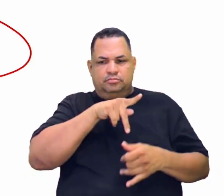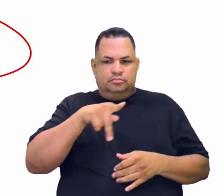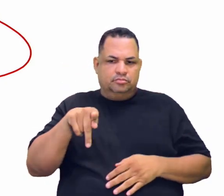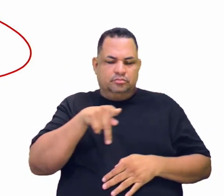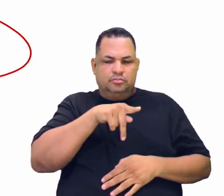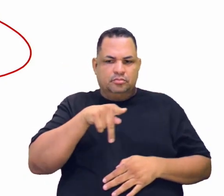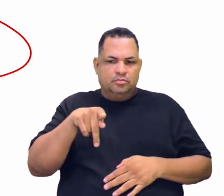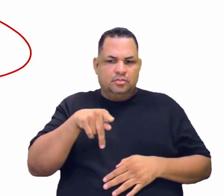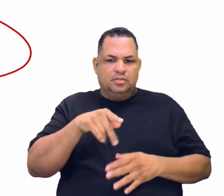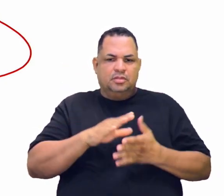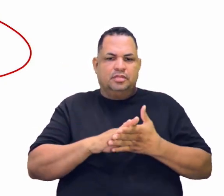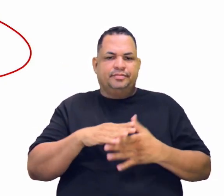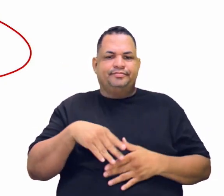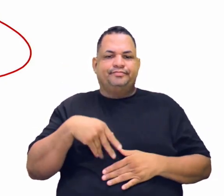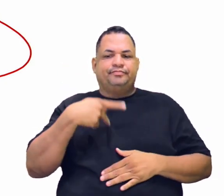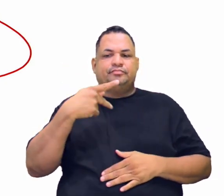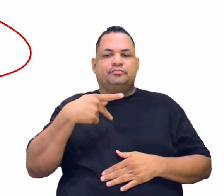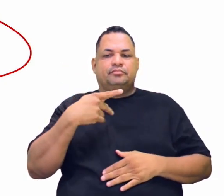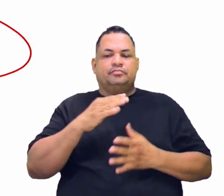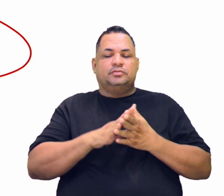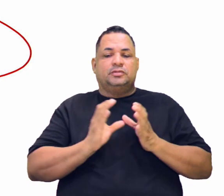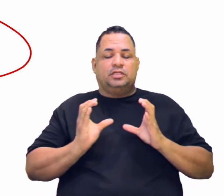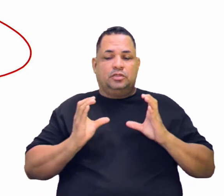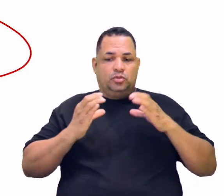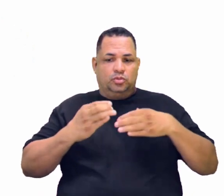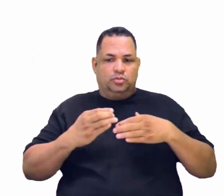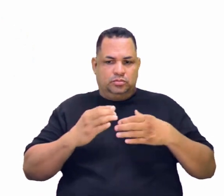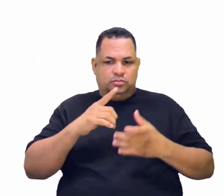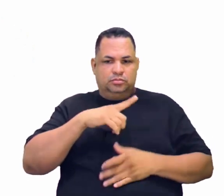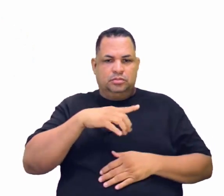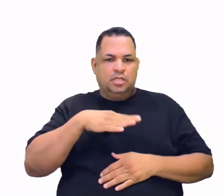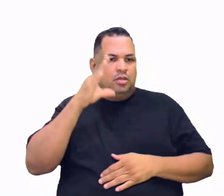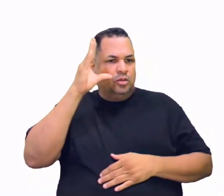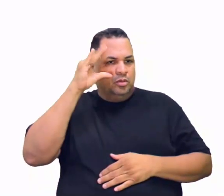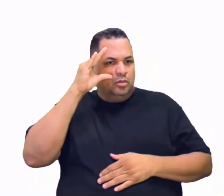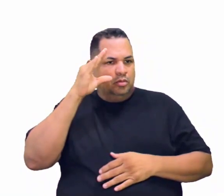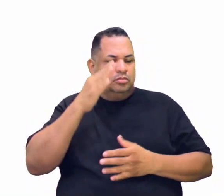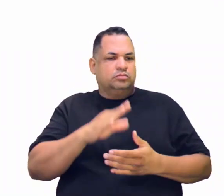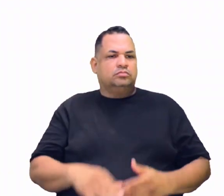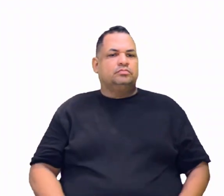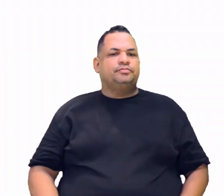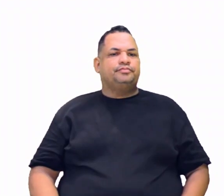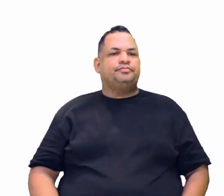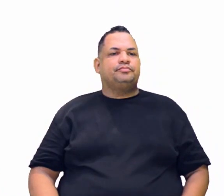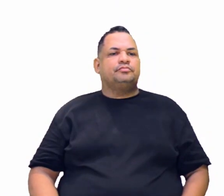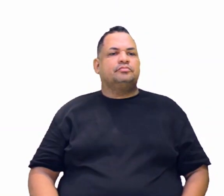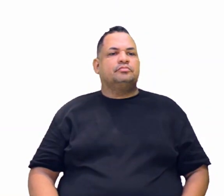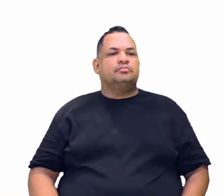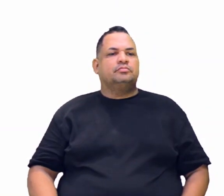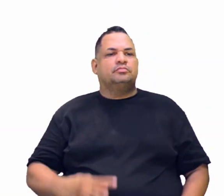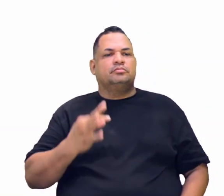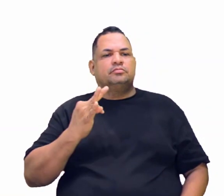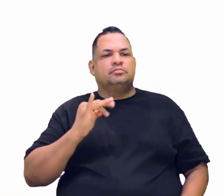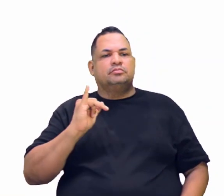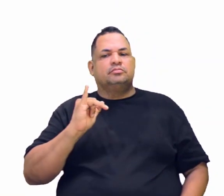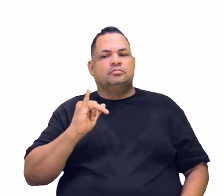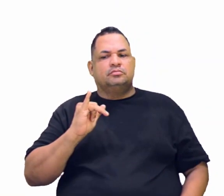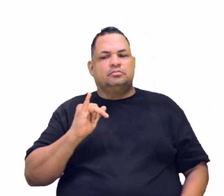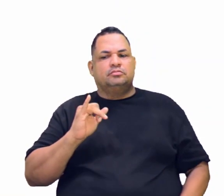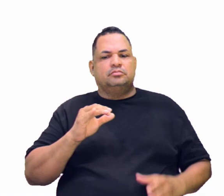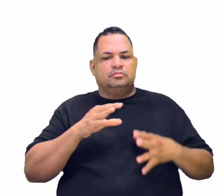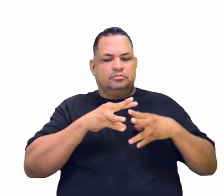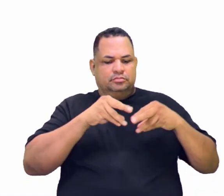indígena falando um pouco sobre essa tribo. Tem algumas curiosidades, veja só. Eles chamam de TI, terra